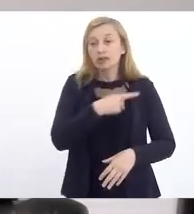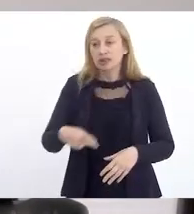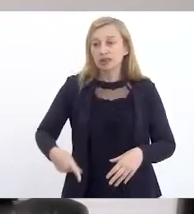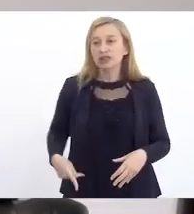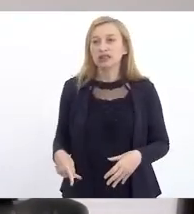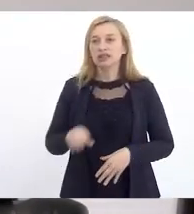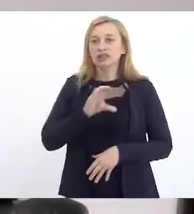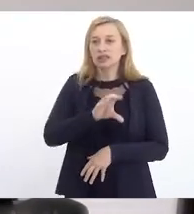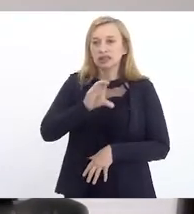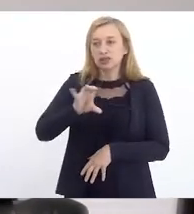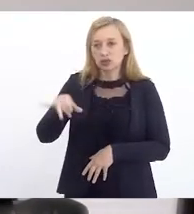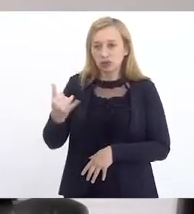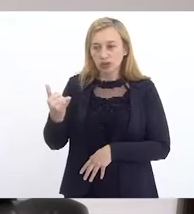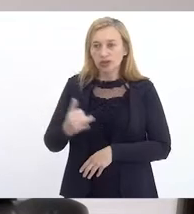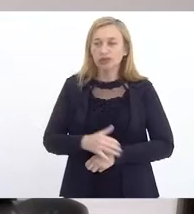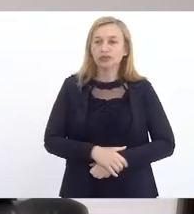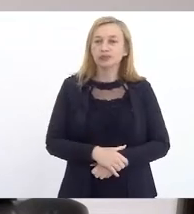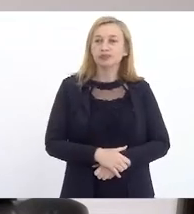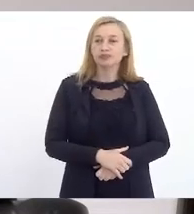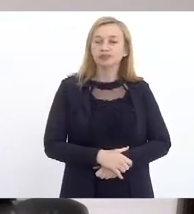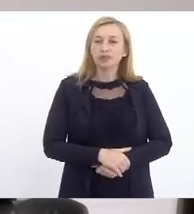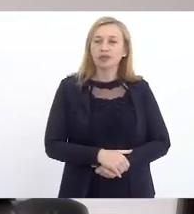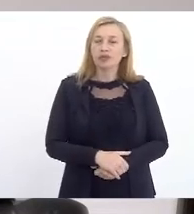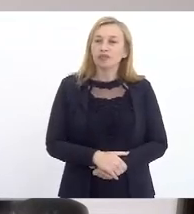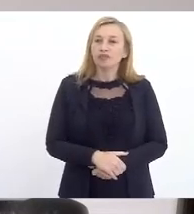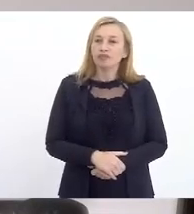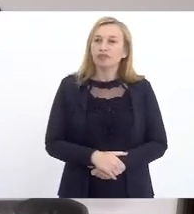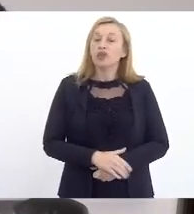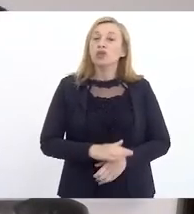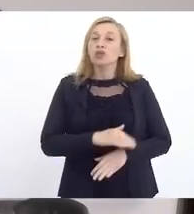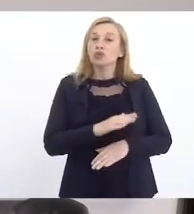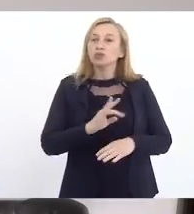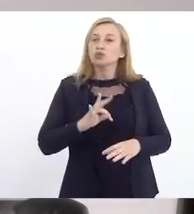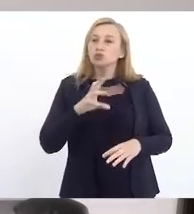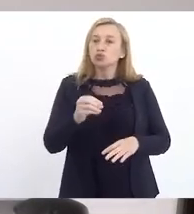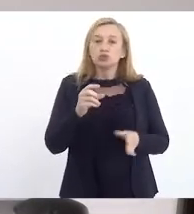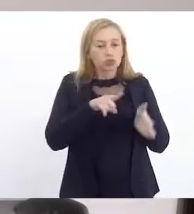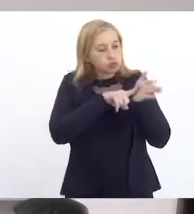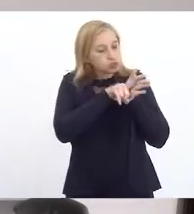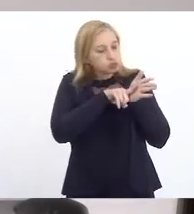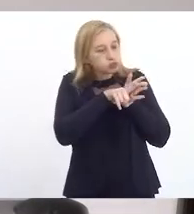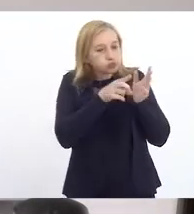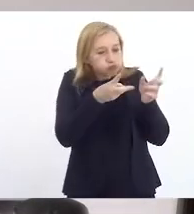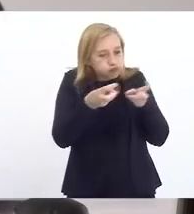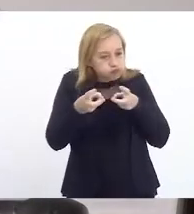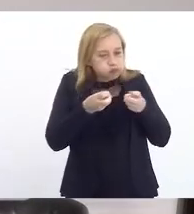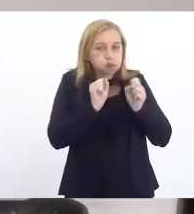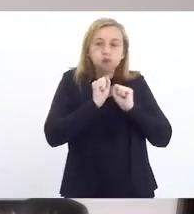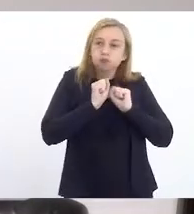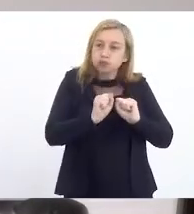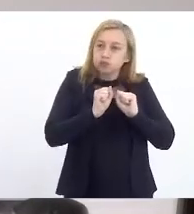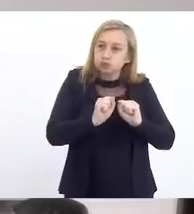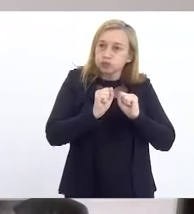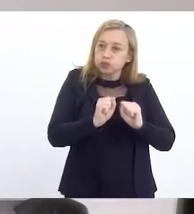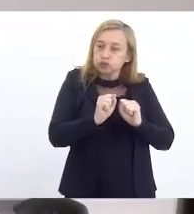CCJ, com aquilo que eu verifico que possa ser um